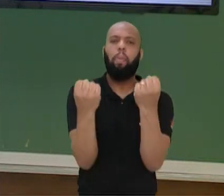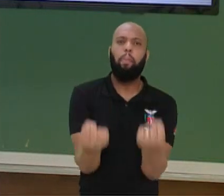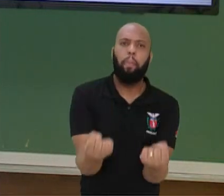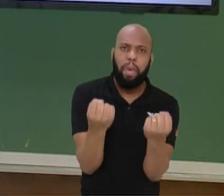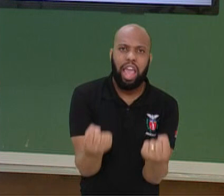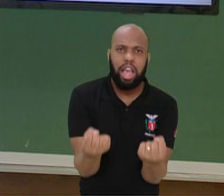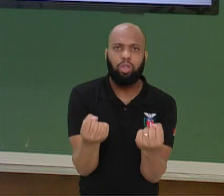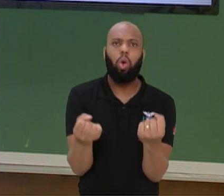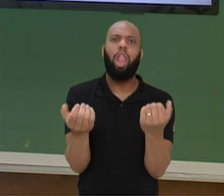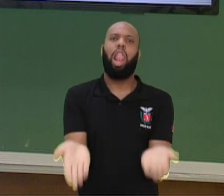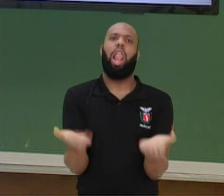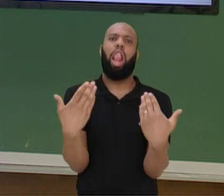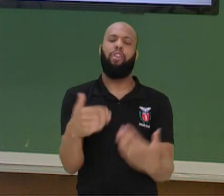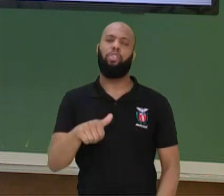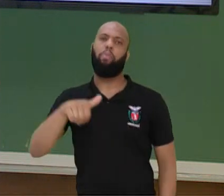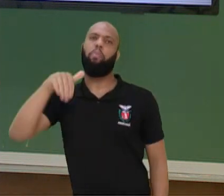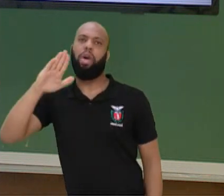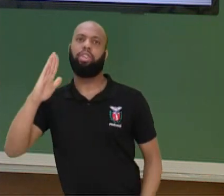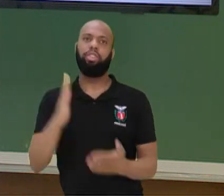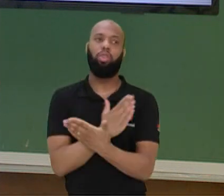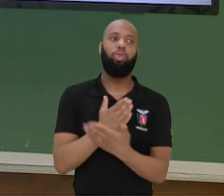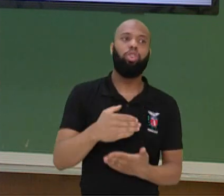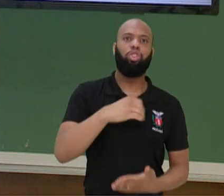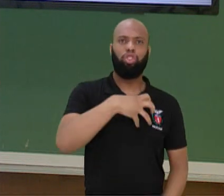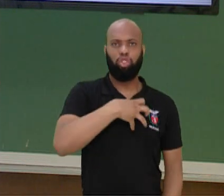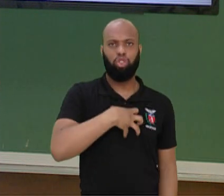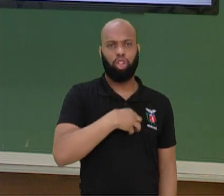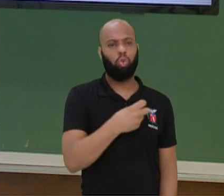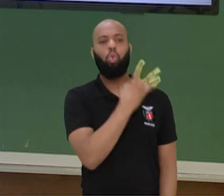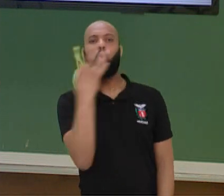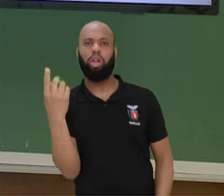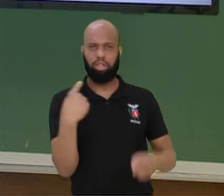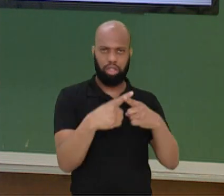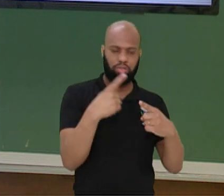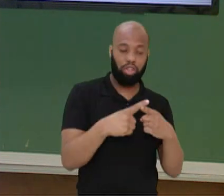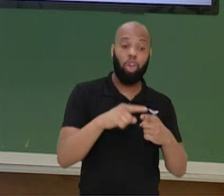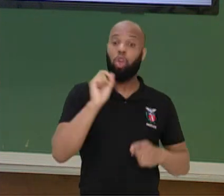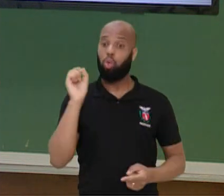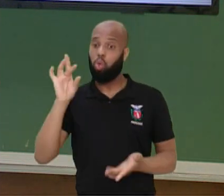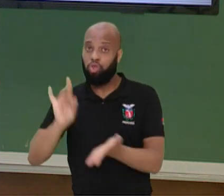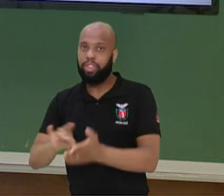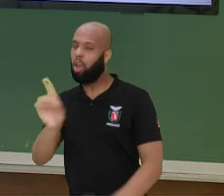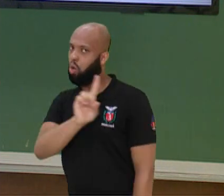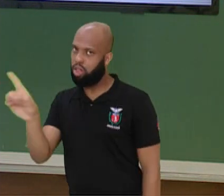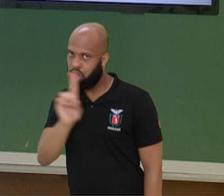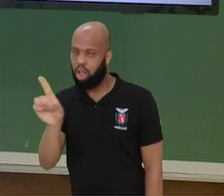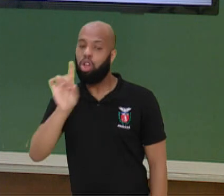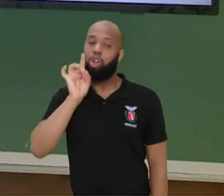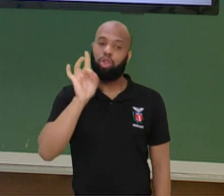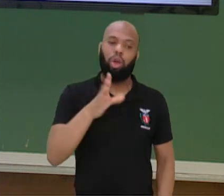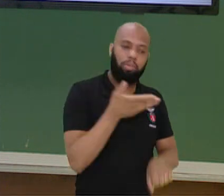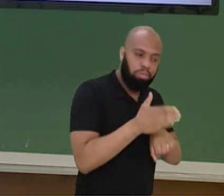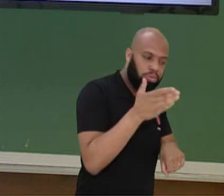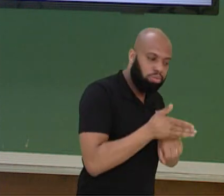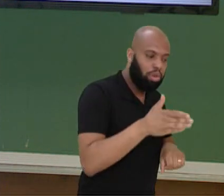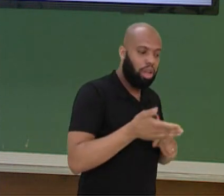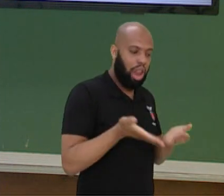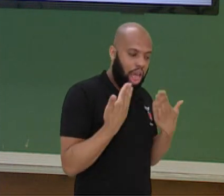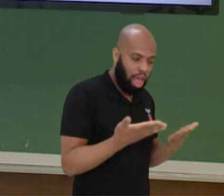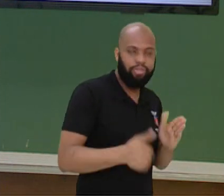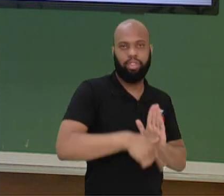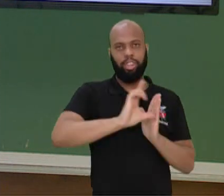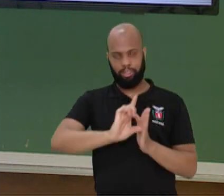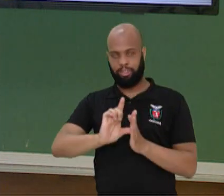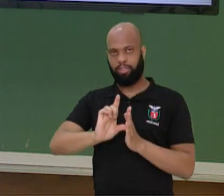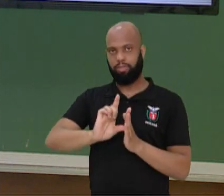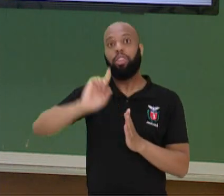menores e algumas séries em relação ao treino que ele realiza. Então esse vai ser um aquecimento específico.